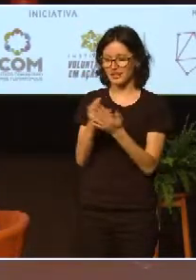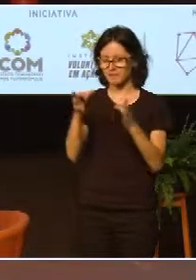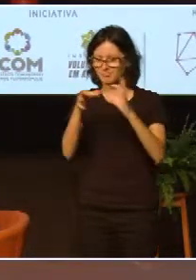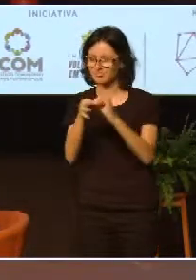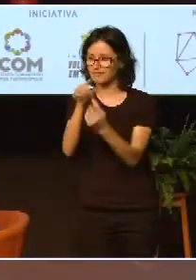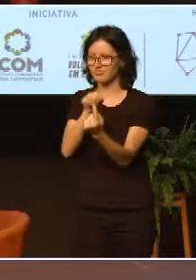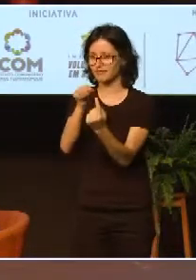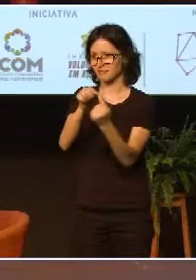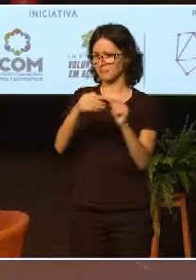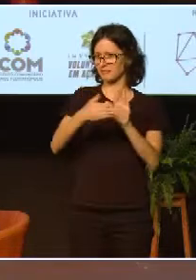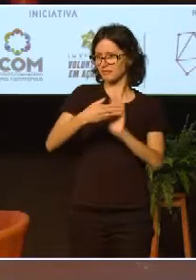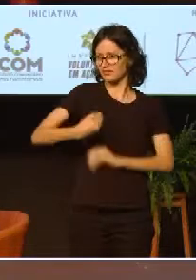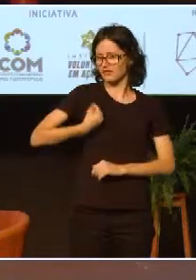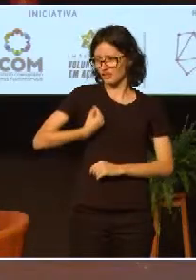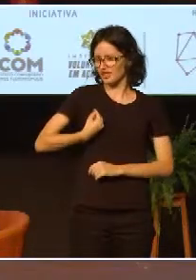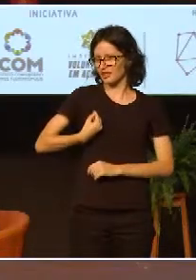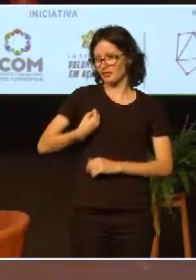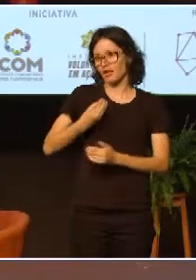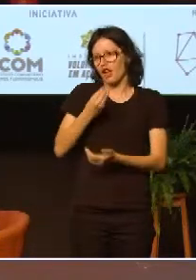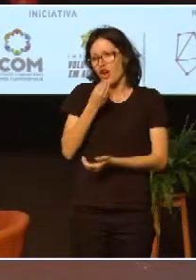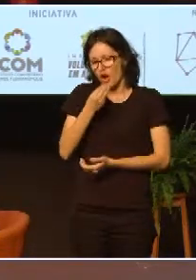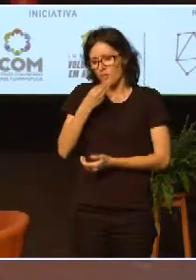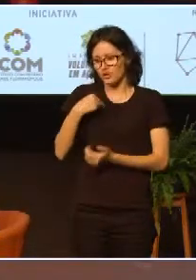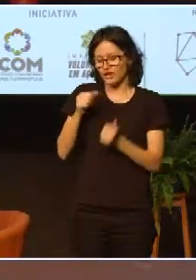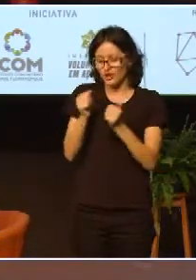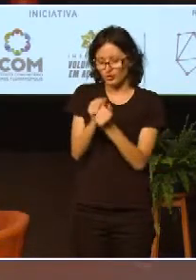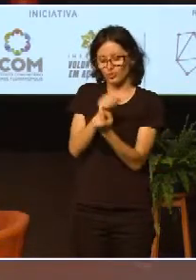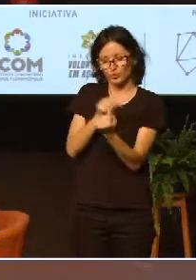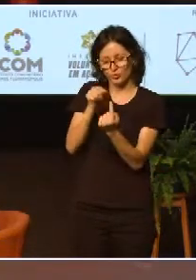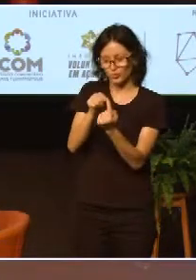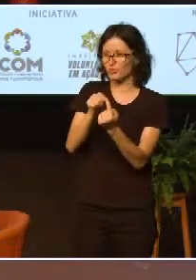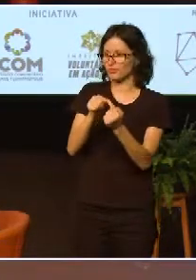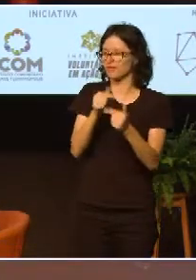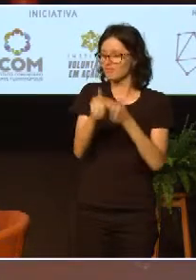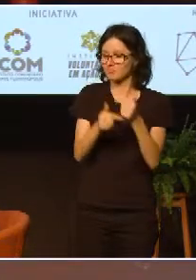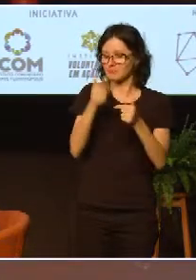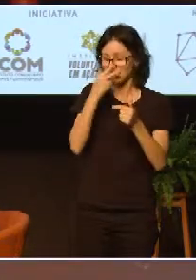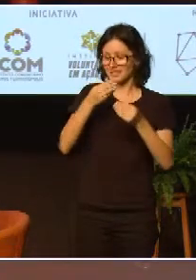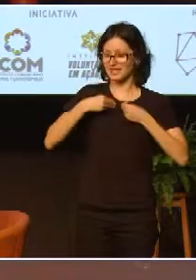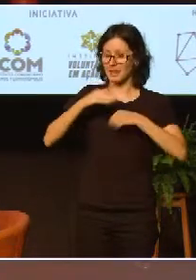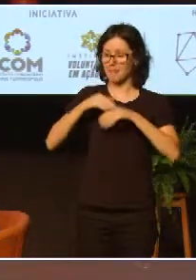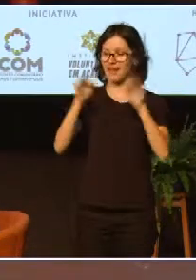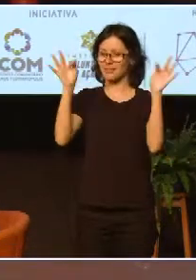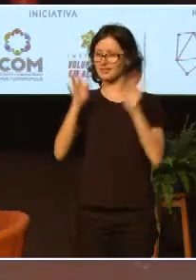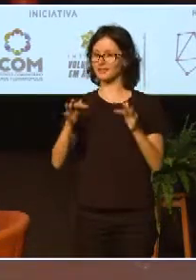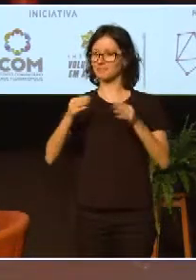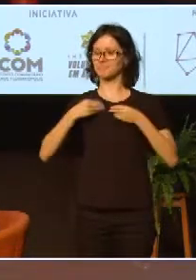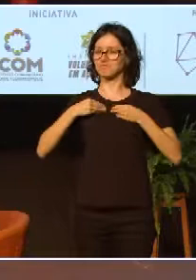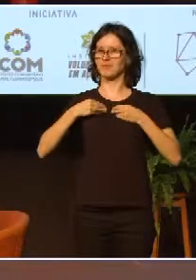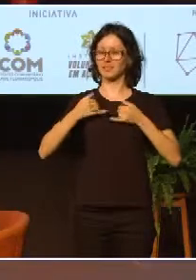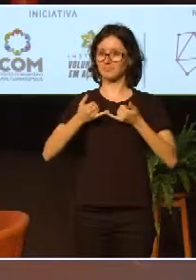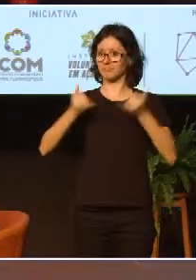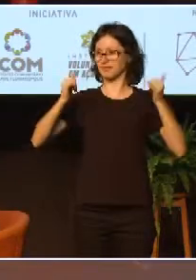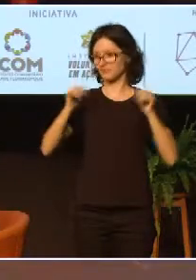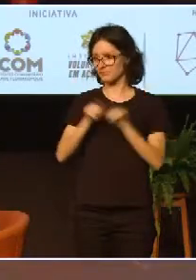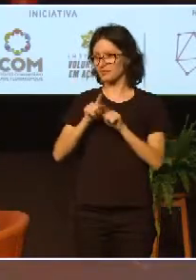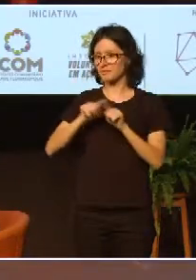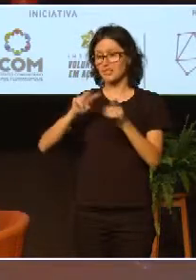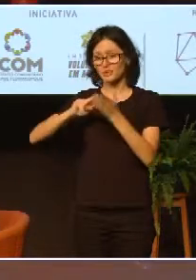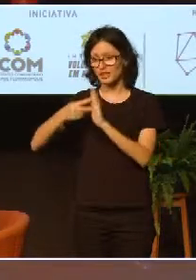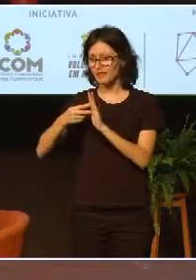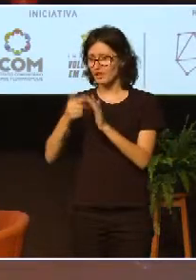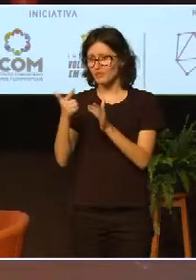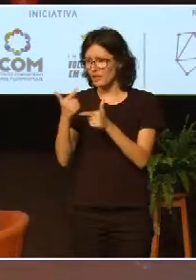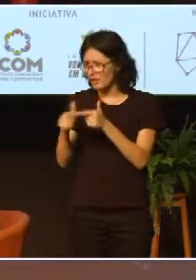assim, claro, assim, quando você vive com o propósito, você tem mais felicidade, as coisas ficam mais coloridas, mas não quer dizer que você não vai ter os